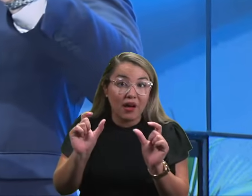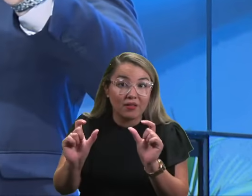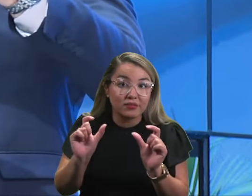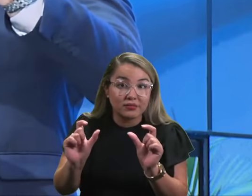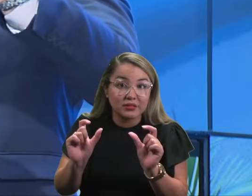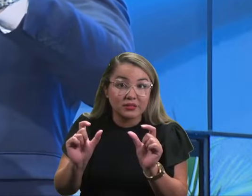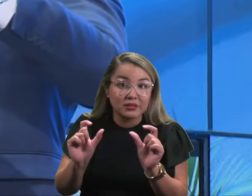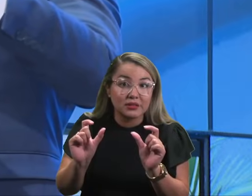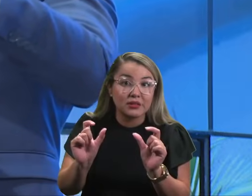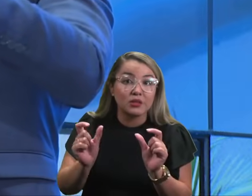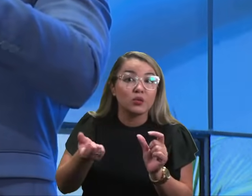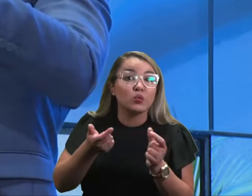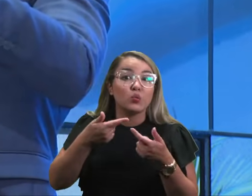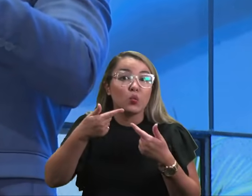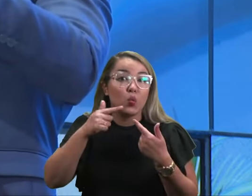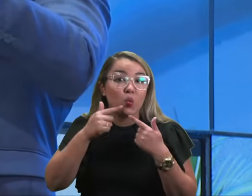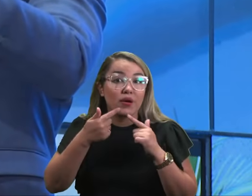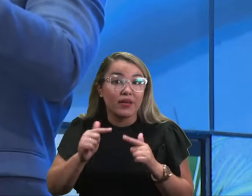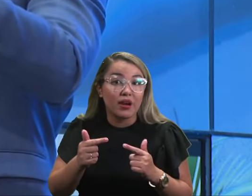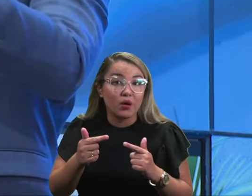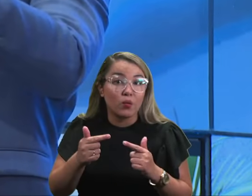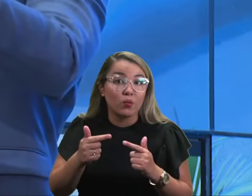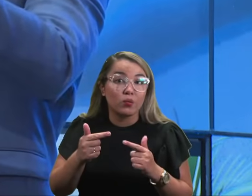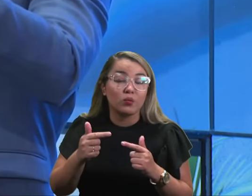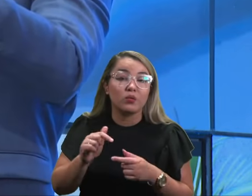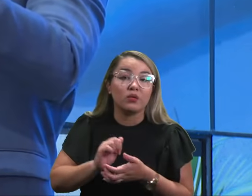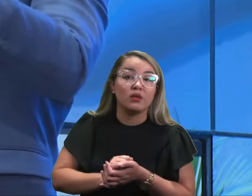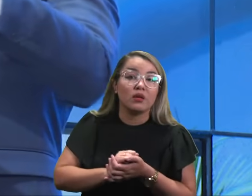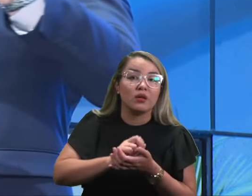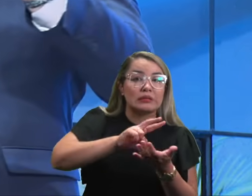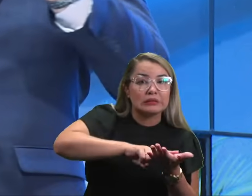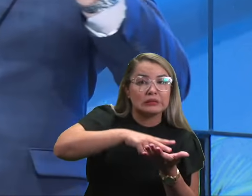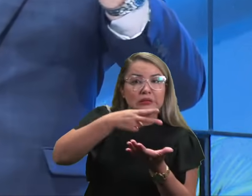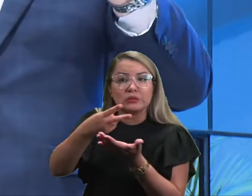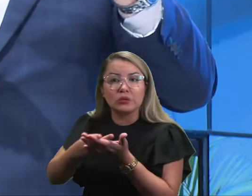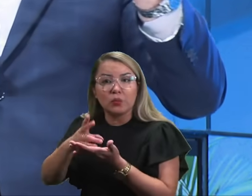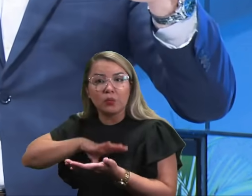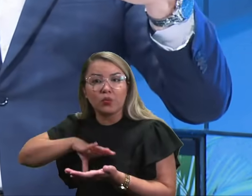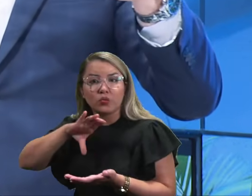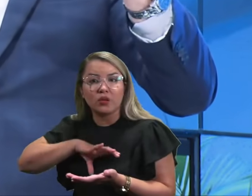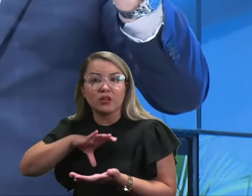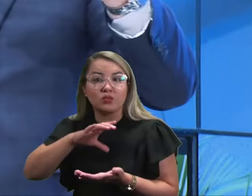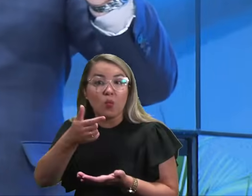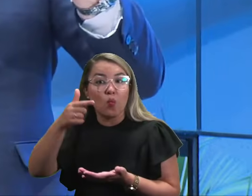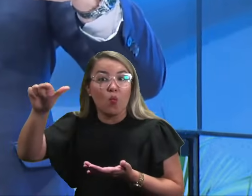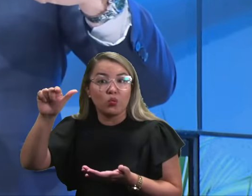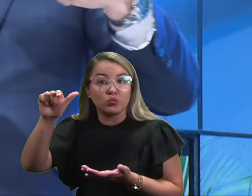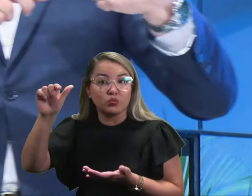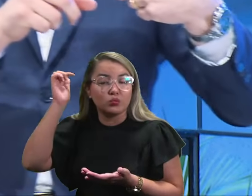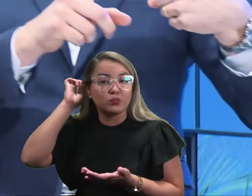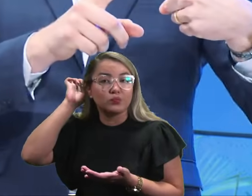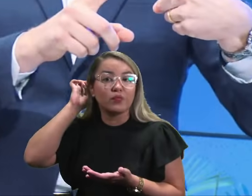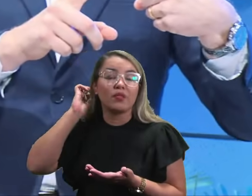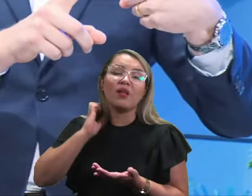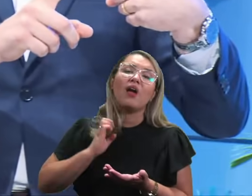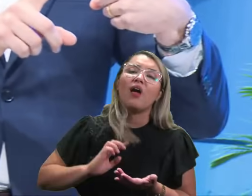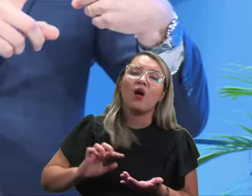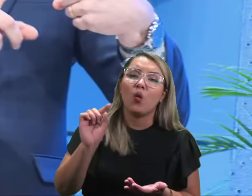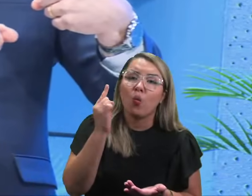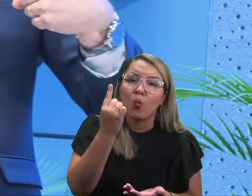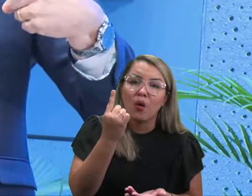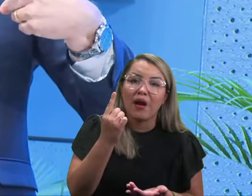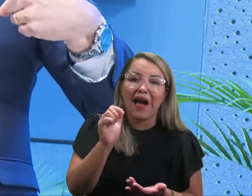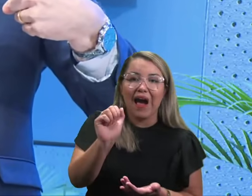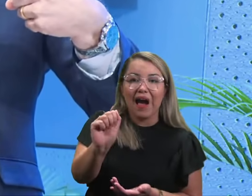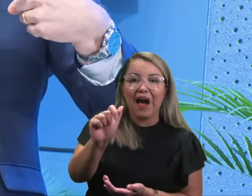para outro no grego, traduzidos do grego para o português, traduz-se para outro. Uma delas é